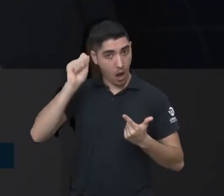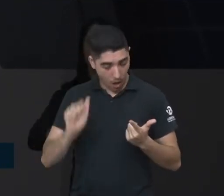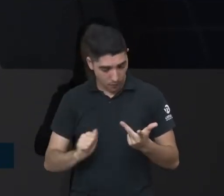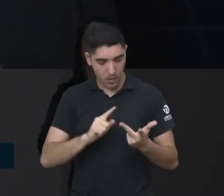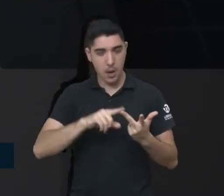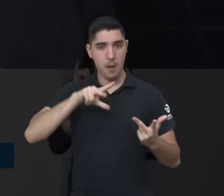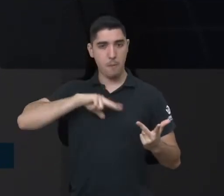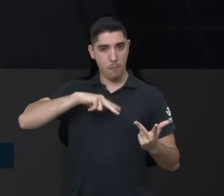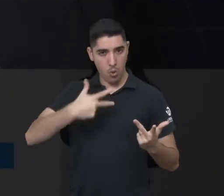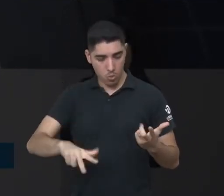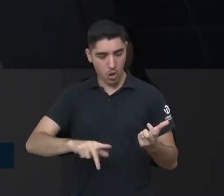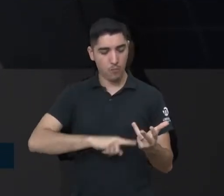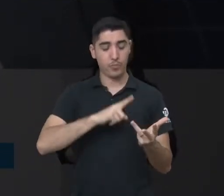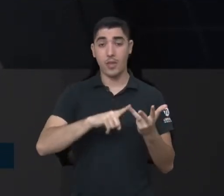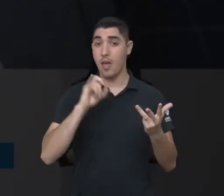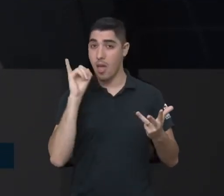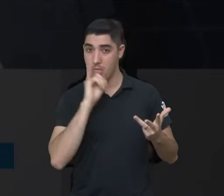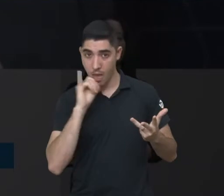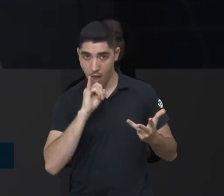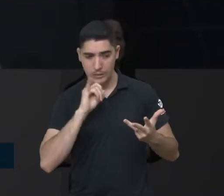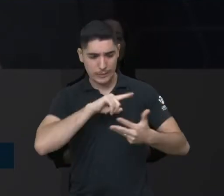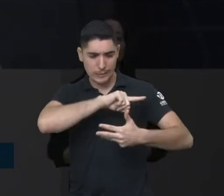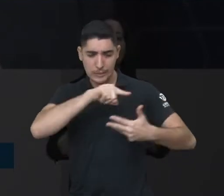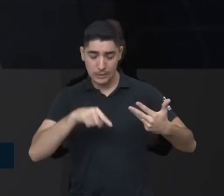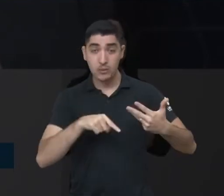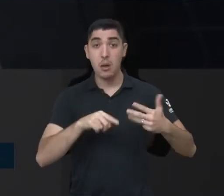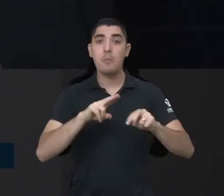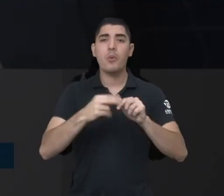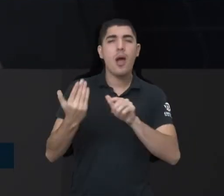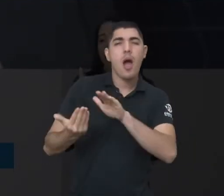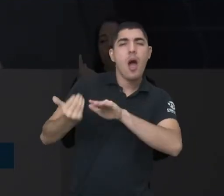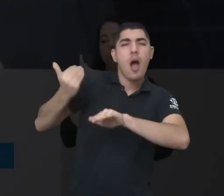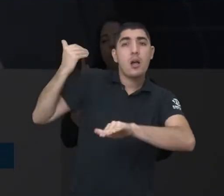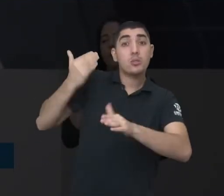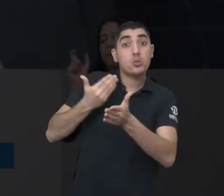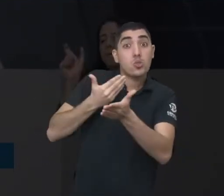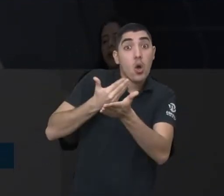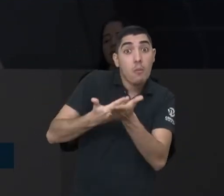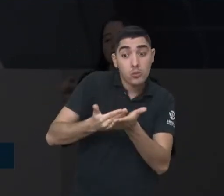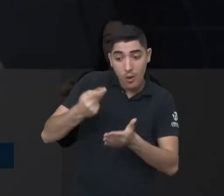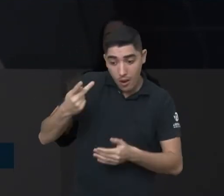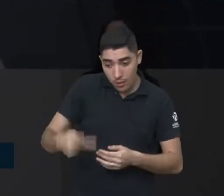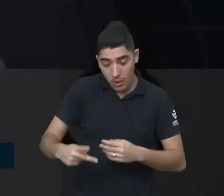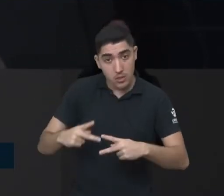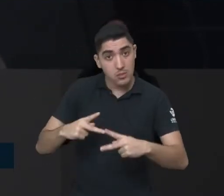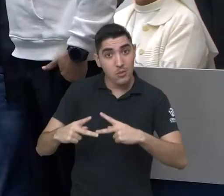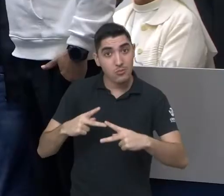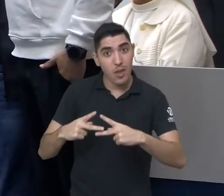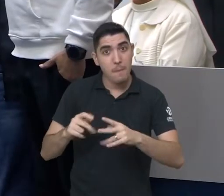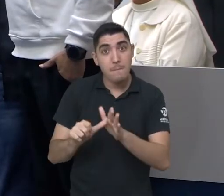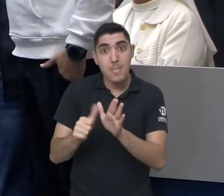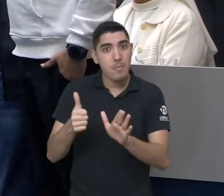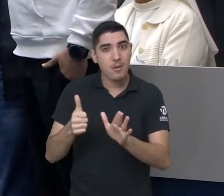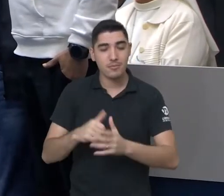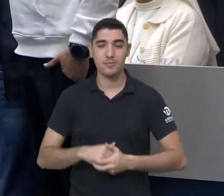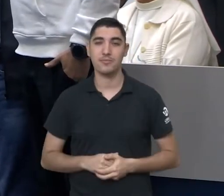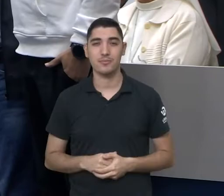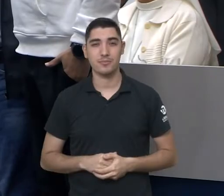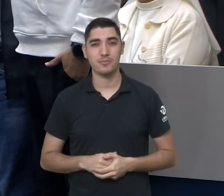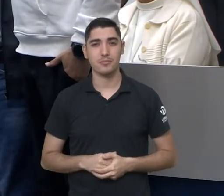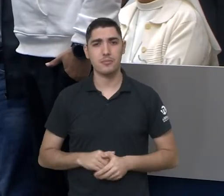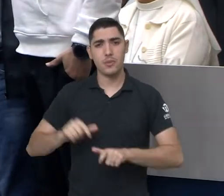na Itália, a partir de uma pequena sementinha aqui em São José dos Campos. Muitas